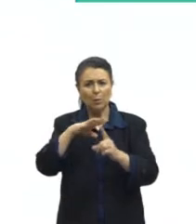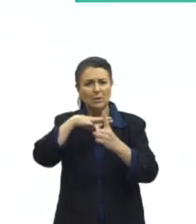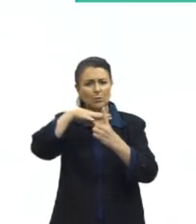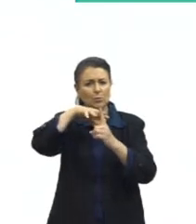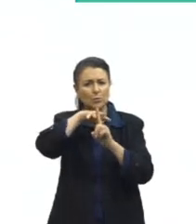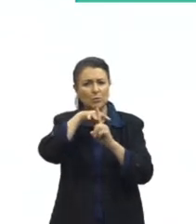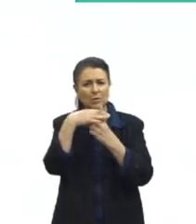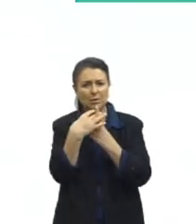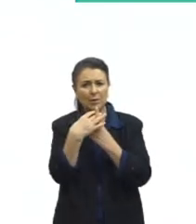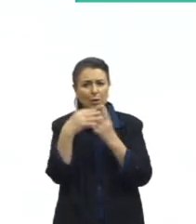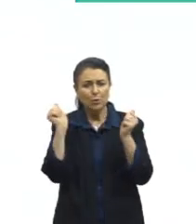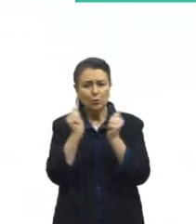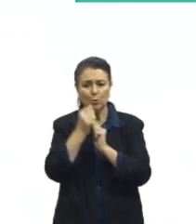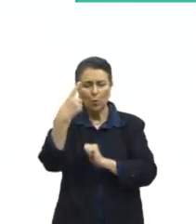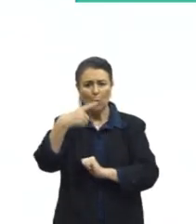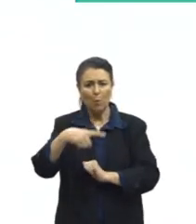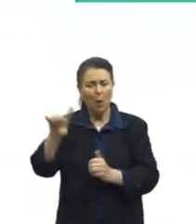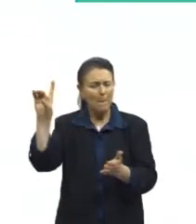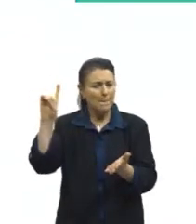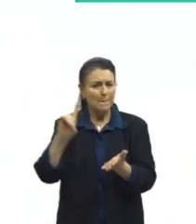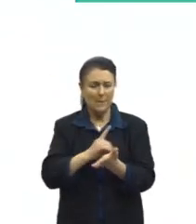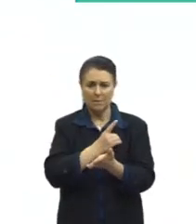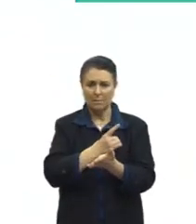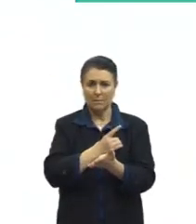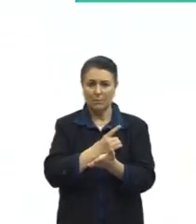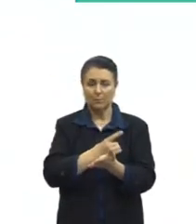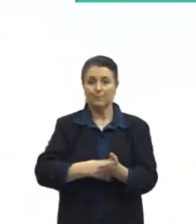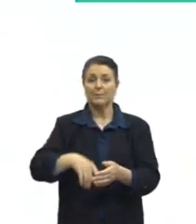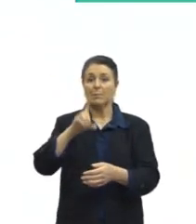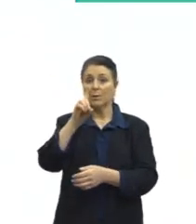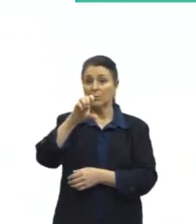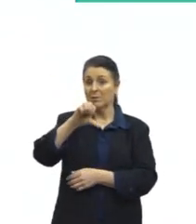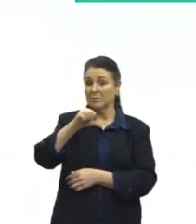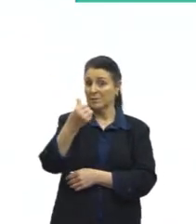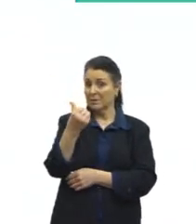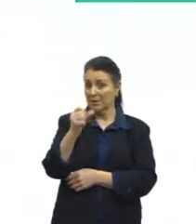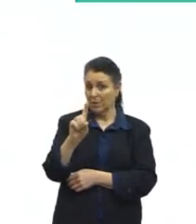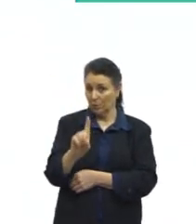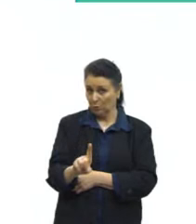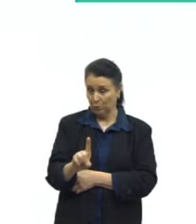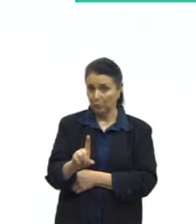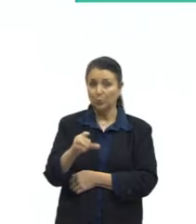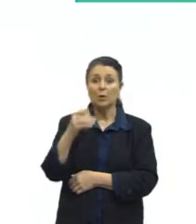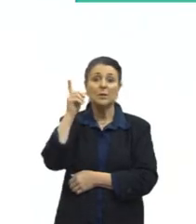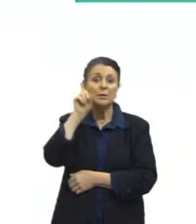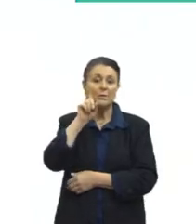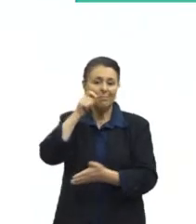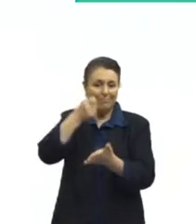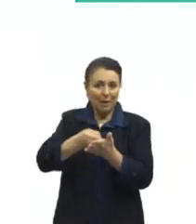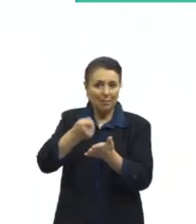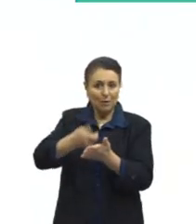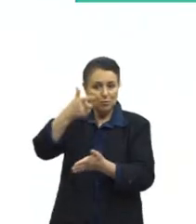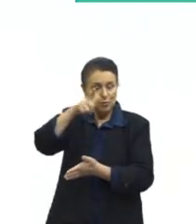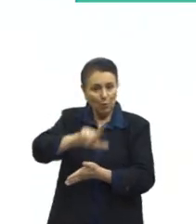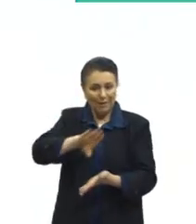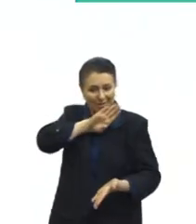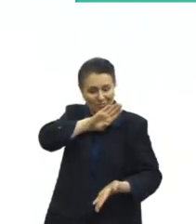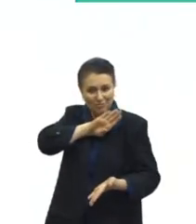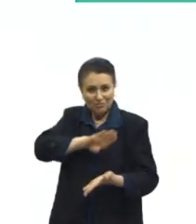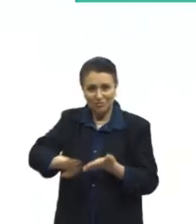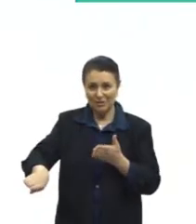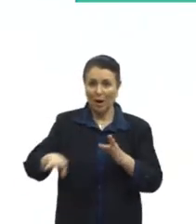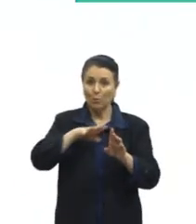em 1961 dos Estados Unidos tenta retomar Cuba né tirar o socialistas de